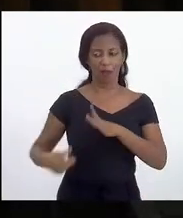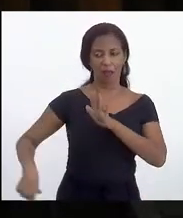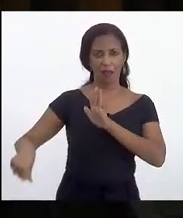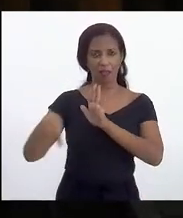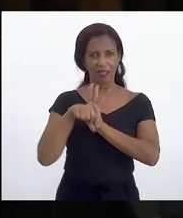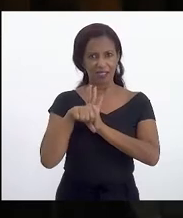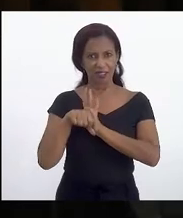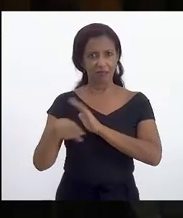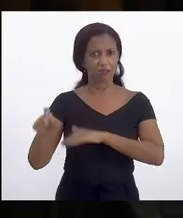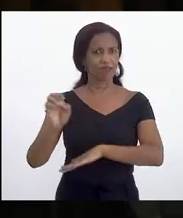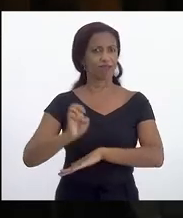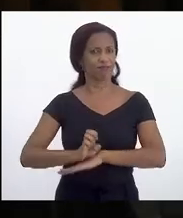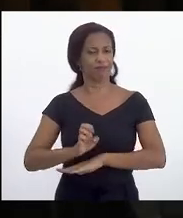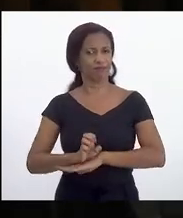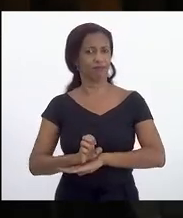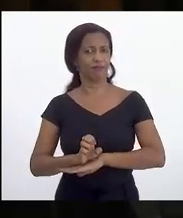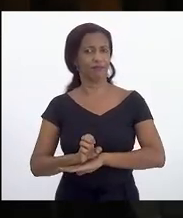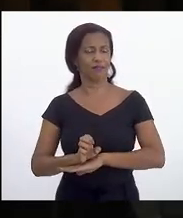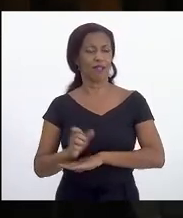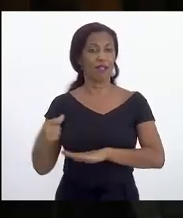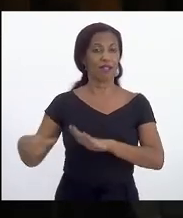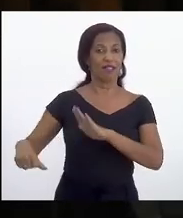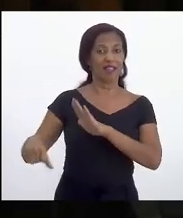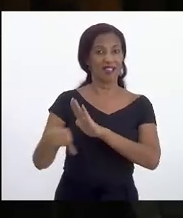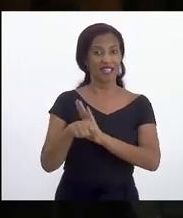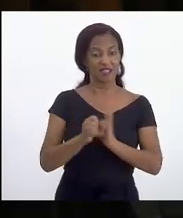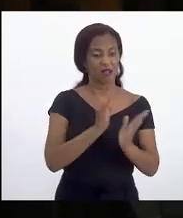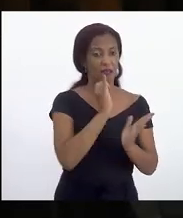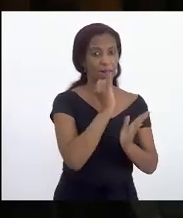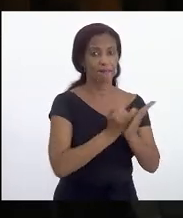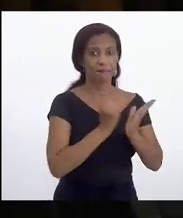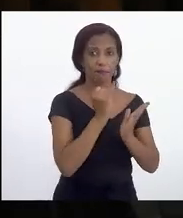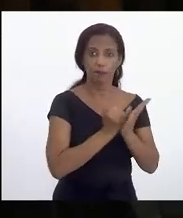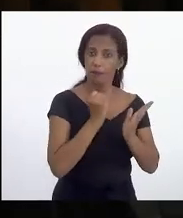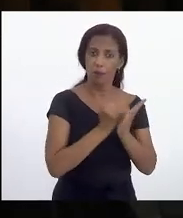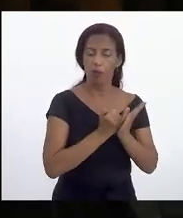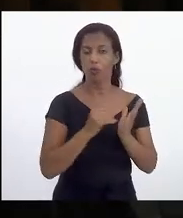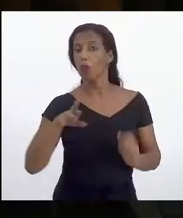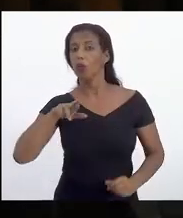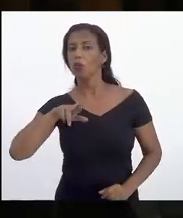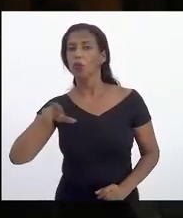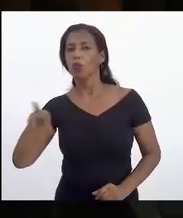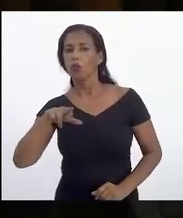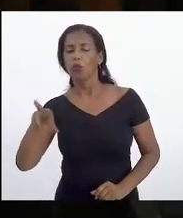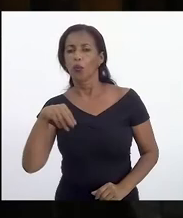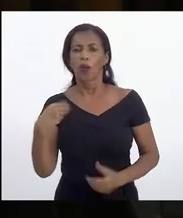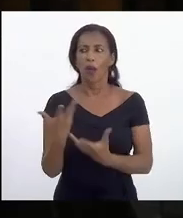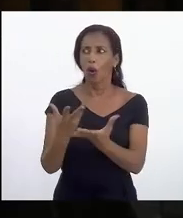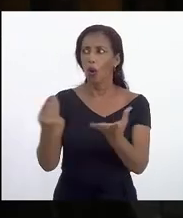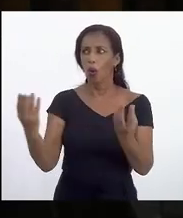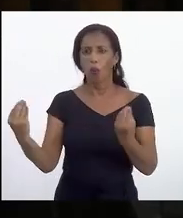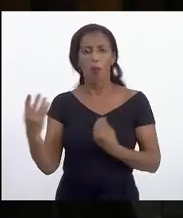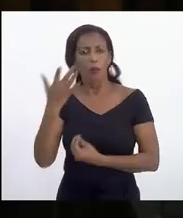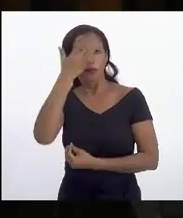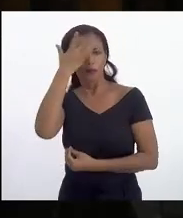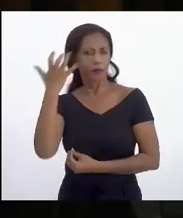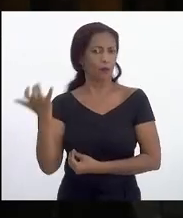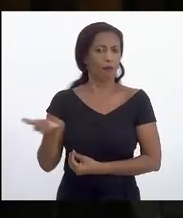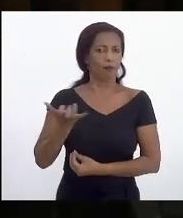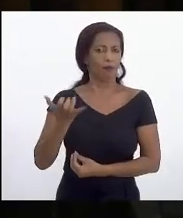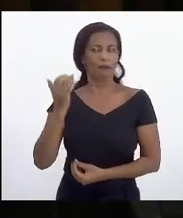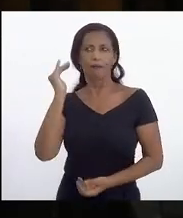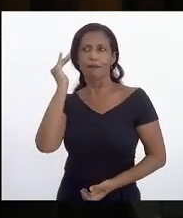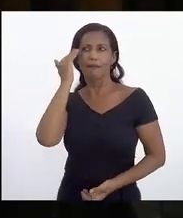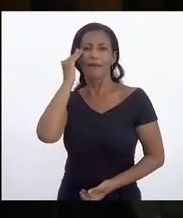crise desse estado é a crise de receita e não é como muitos querem fazer